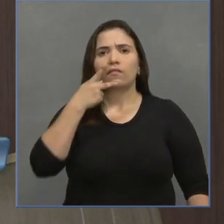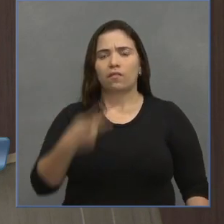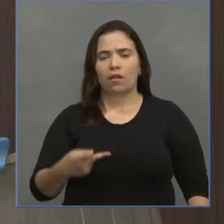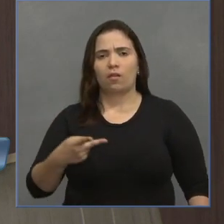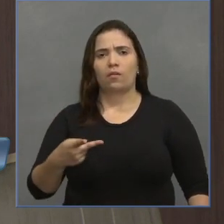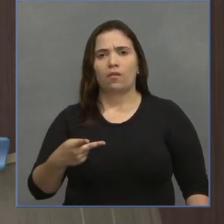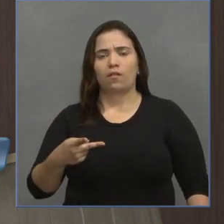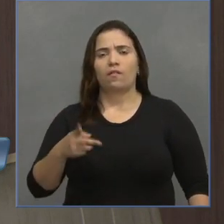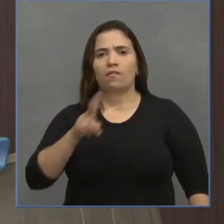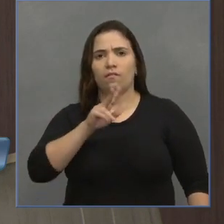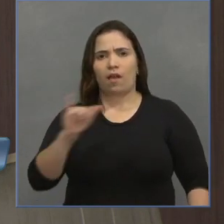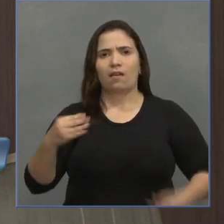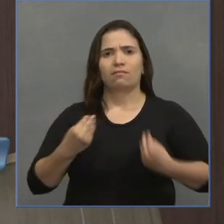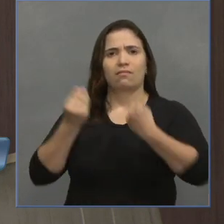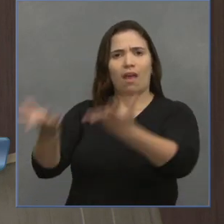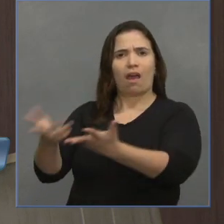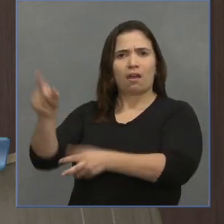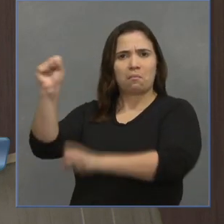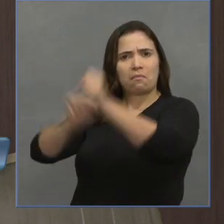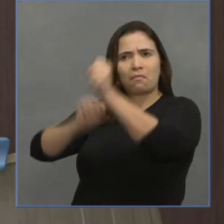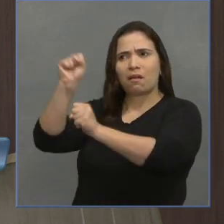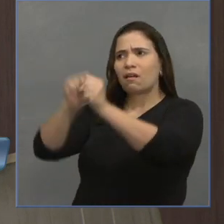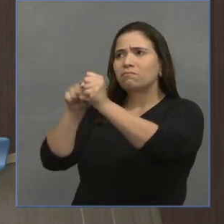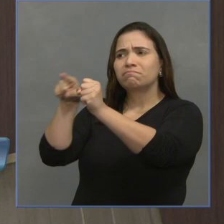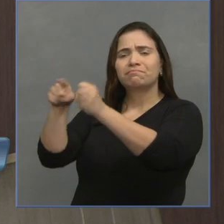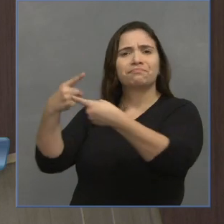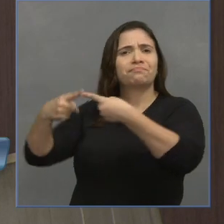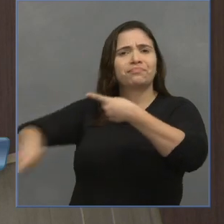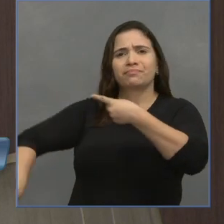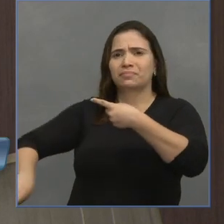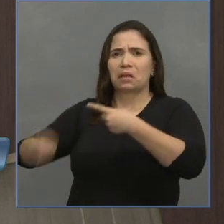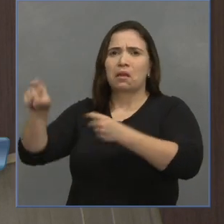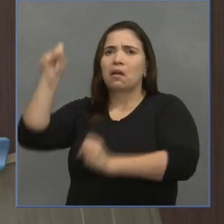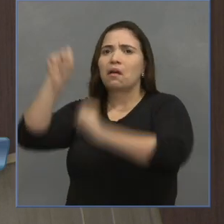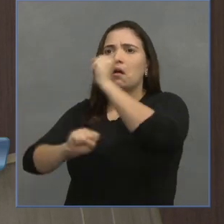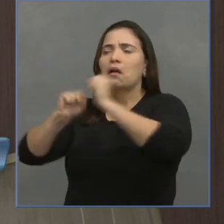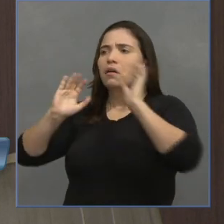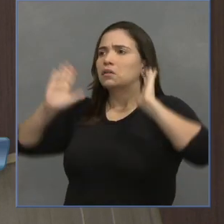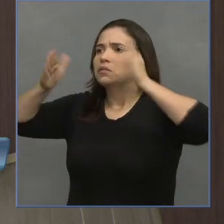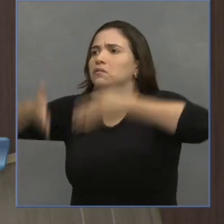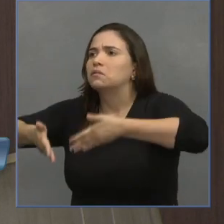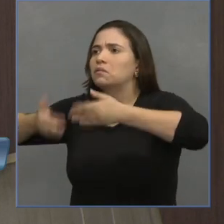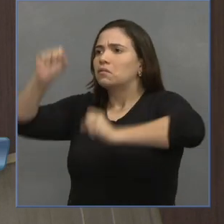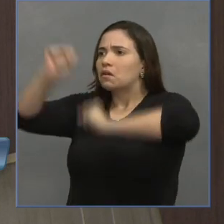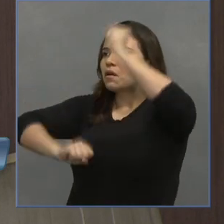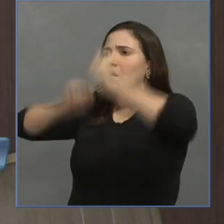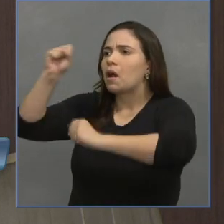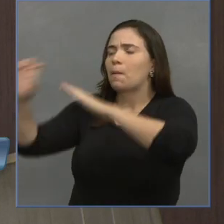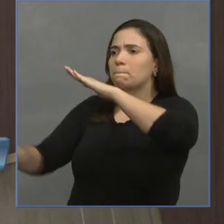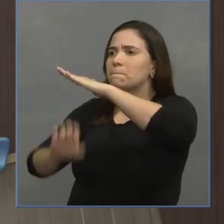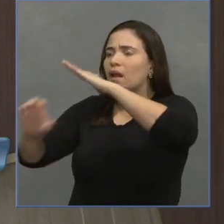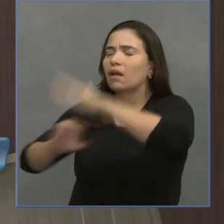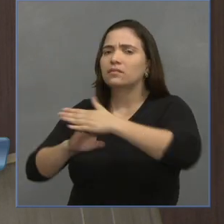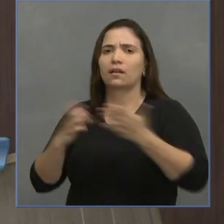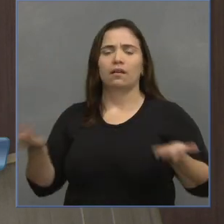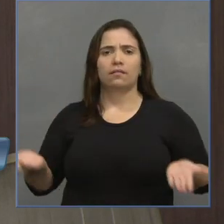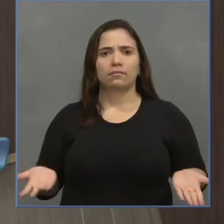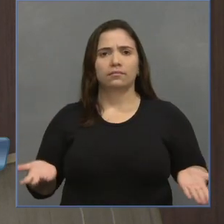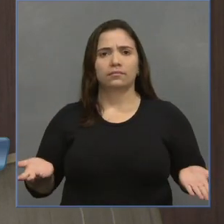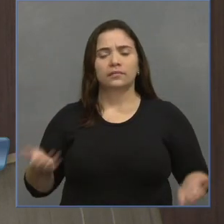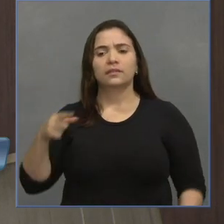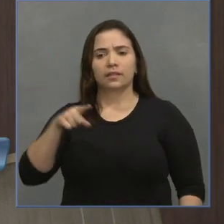à indústria. Portanto, são saídas robustas e caras à indústria, aos grandes empreendimentos, saídas robustas e